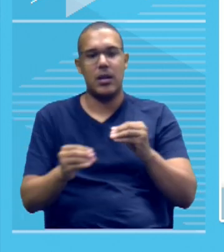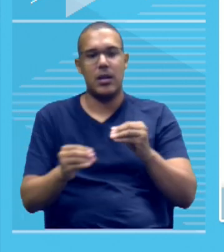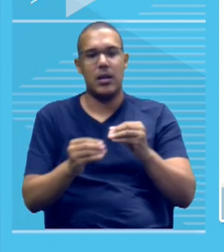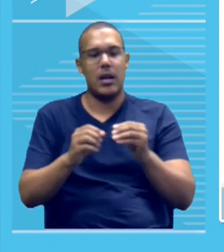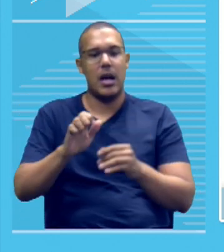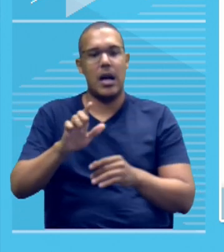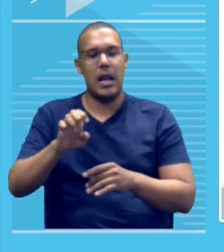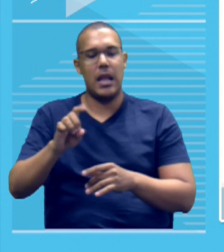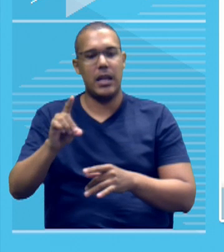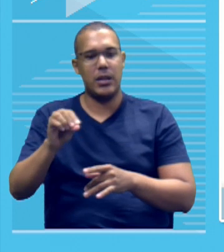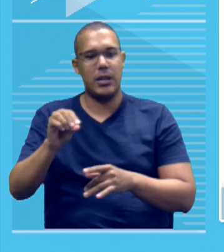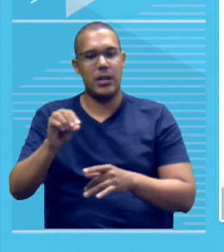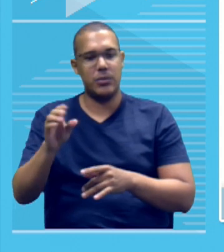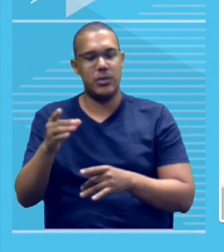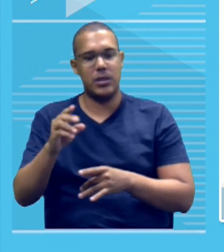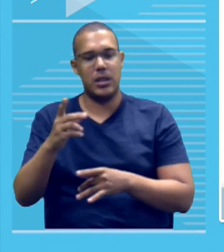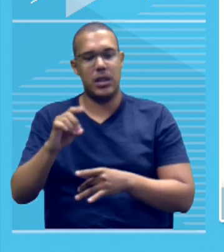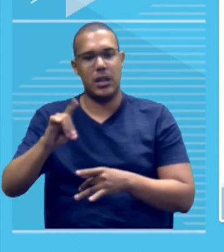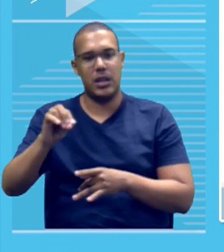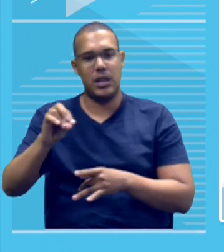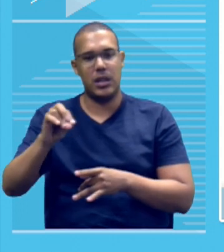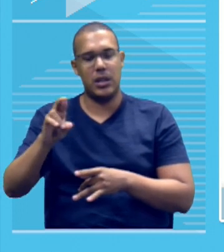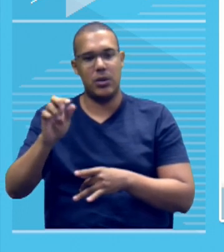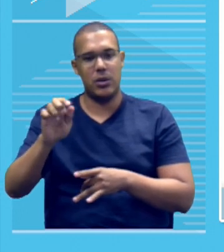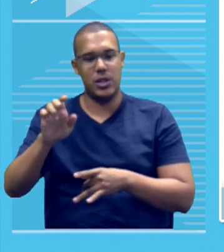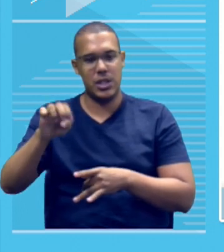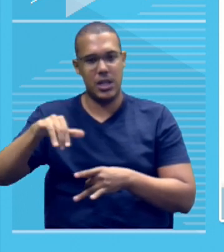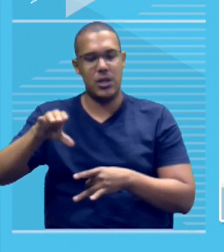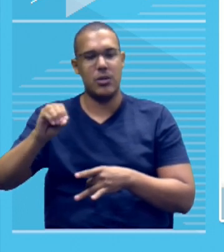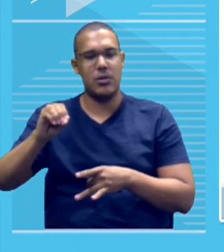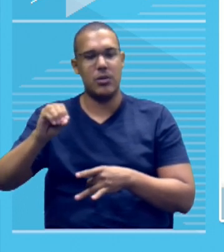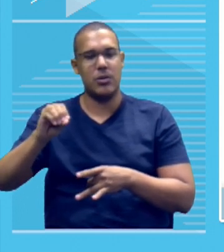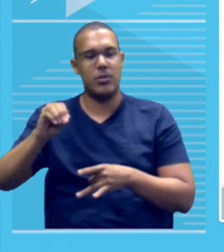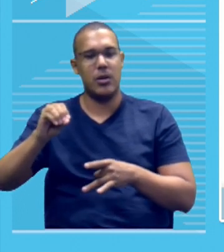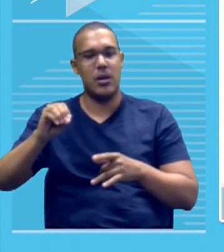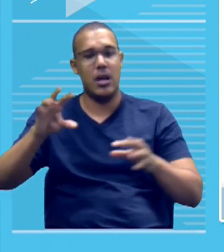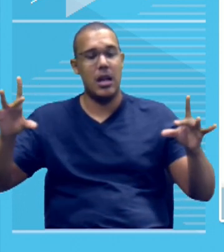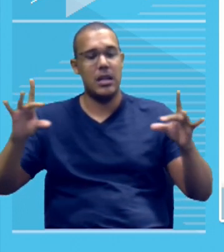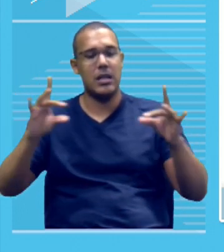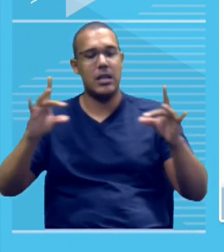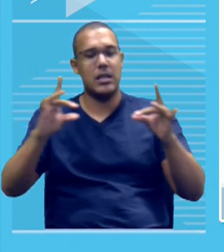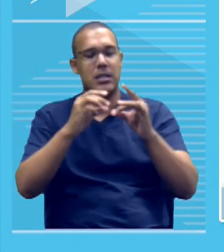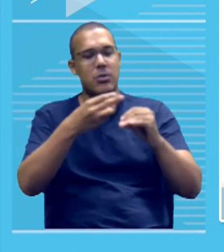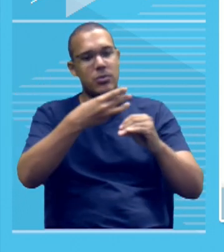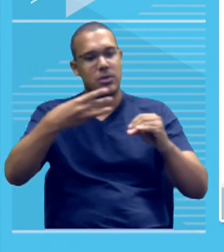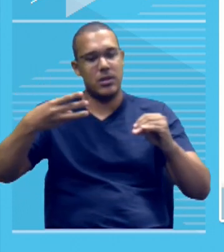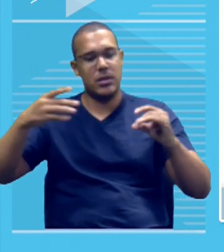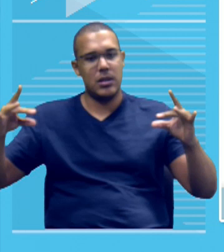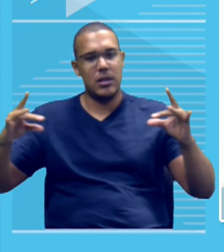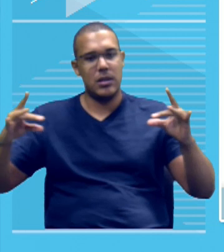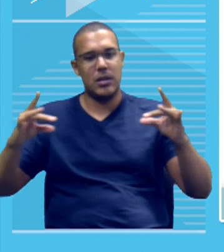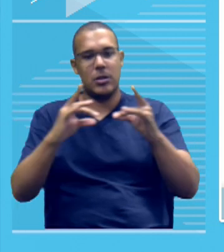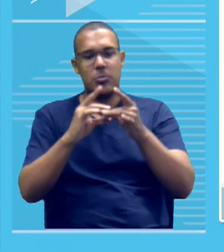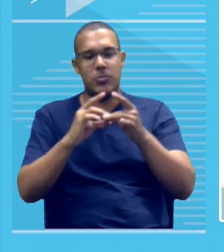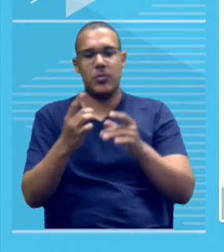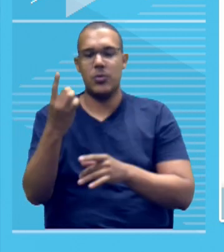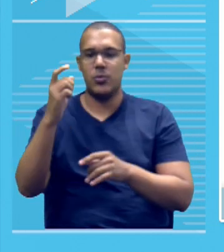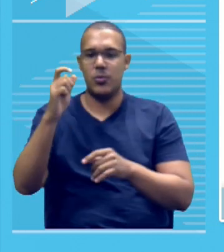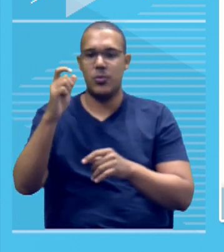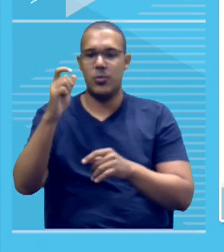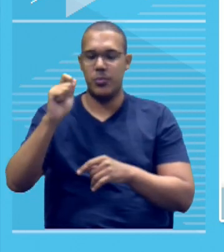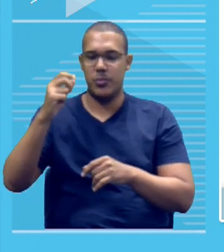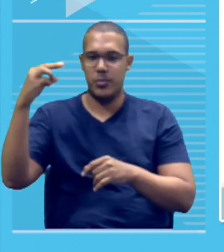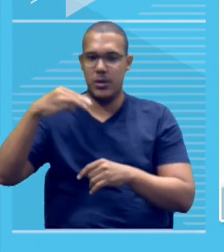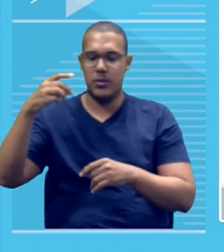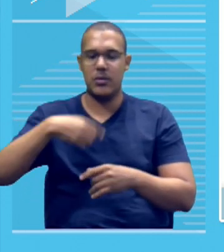de hidrogênio a alcinos. Alcinos é ligação tripla. Ligação tripla, ok? Vamos colocar também um